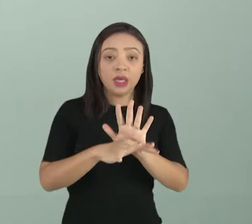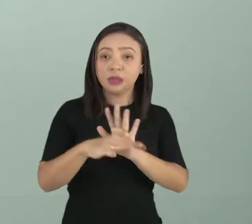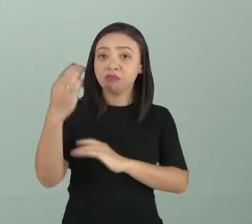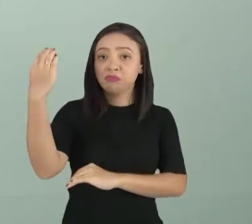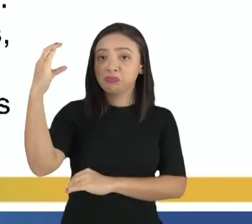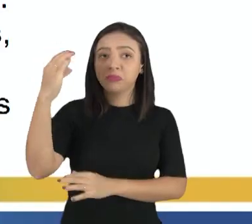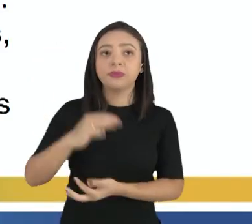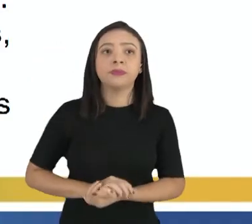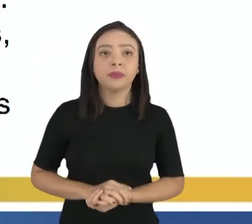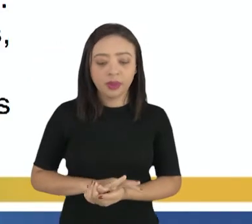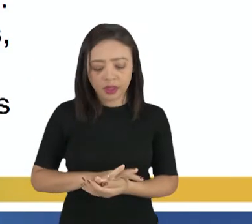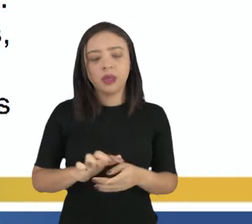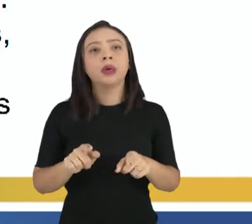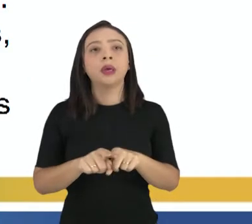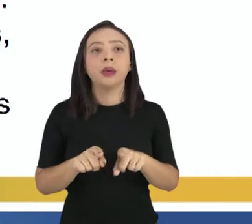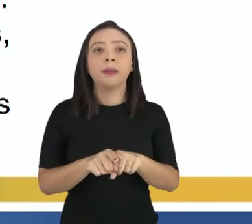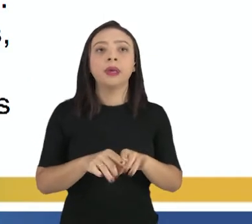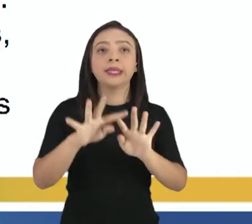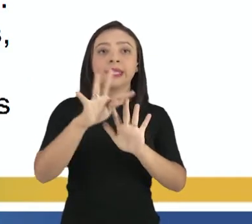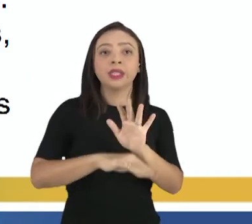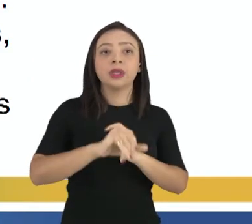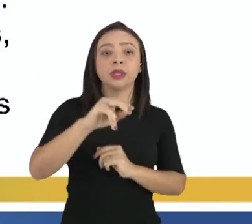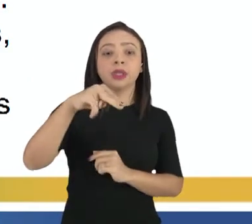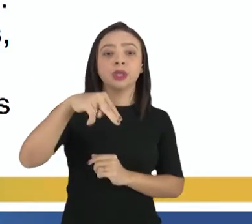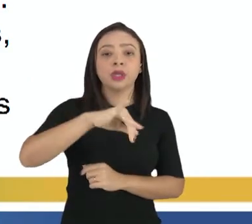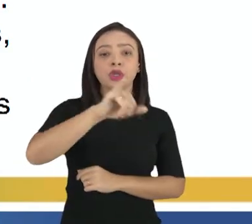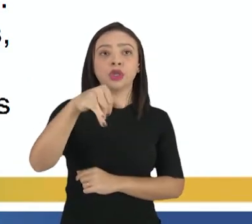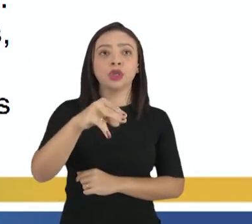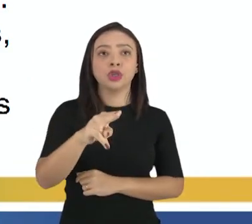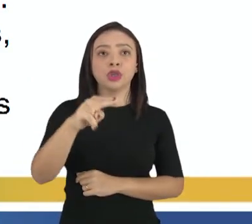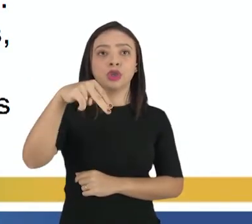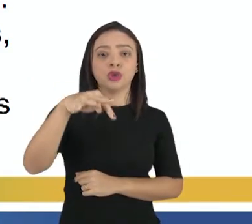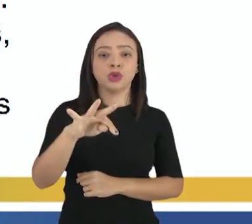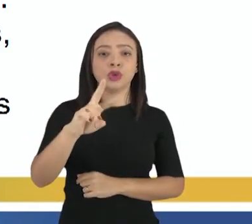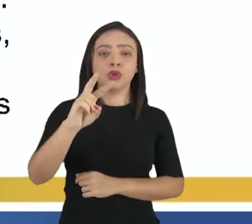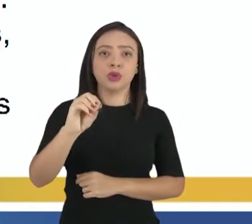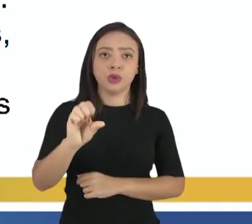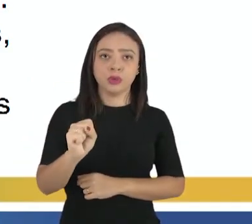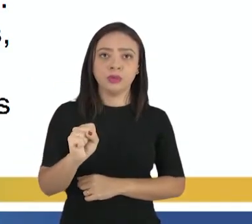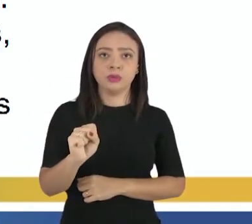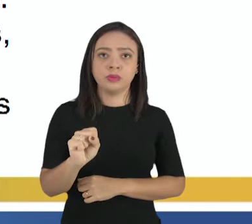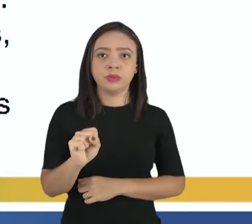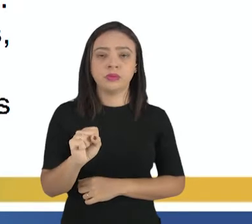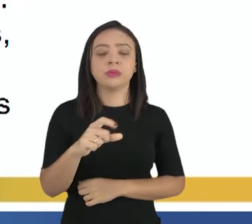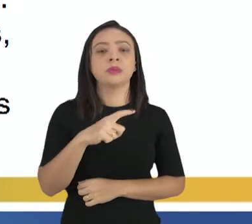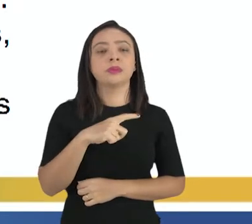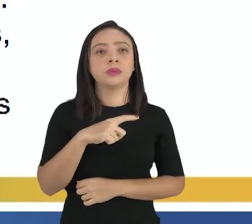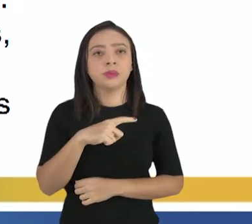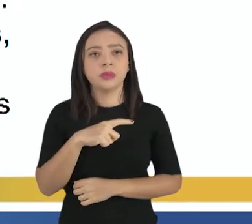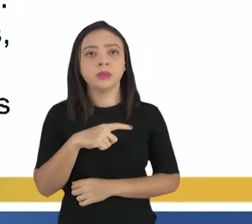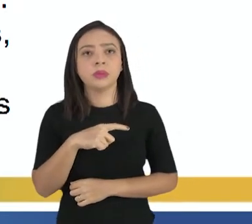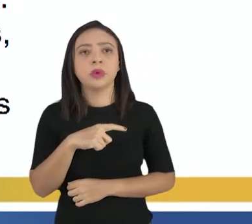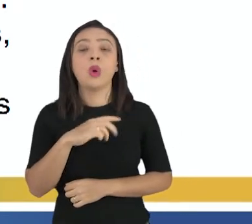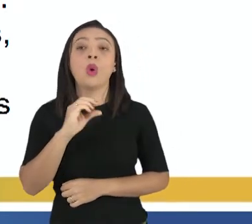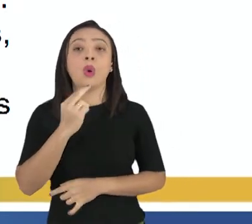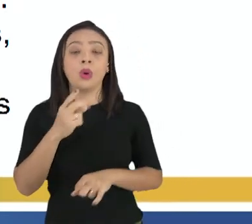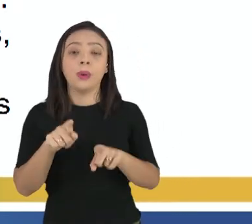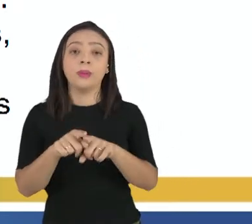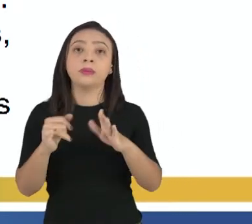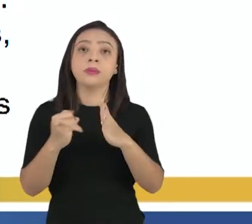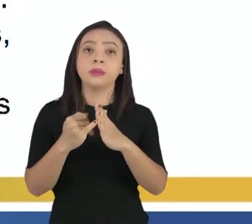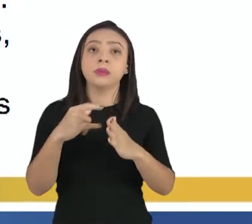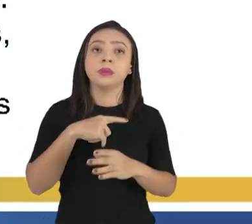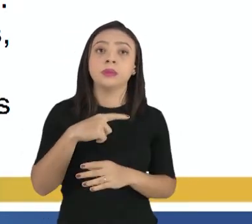e aí textos injuntivos que é que nós vamos poder ter da tipologia injuntiva ou institucional